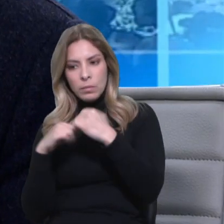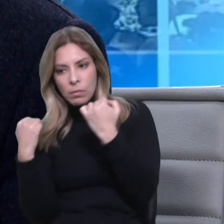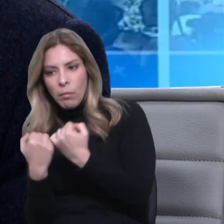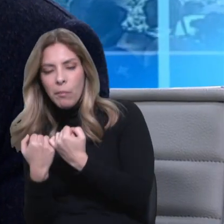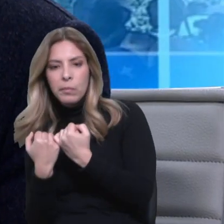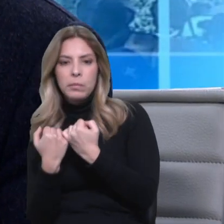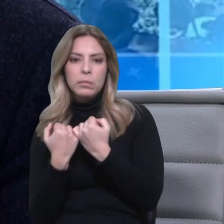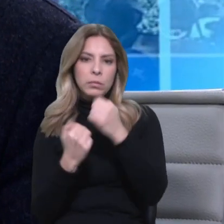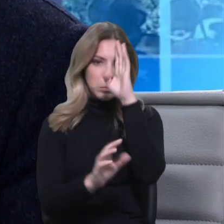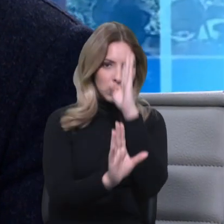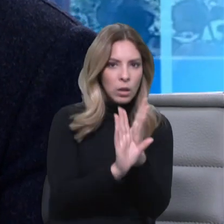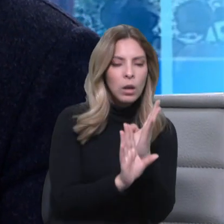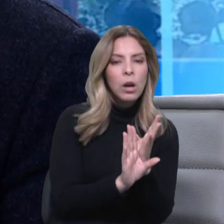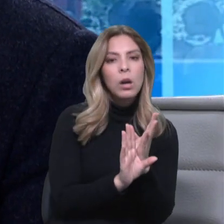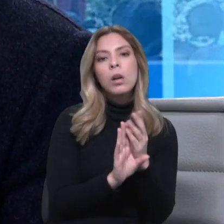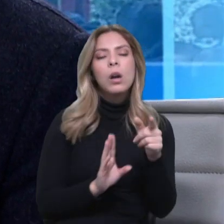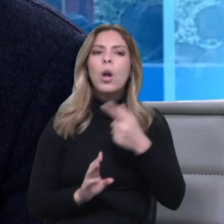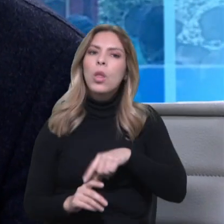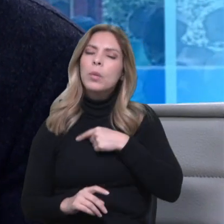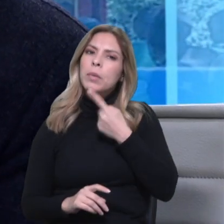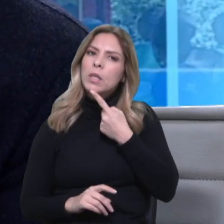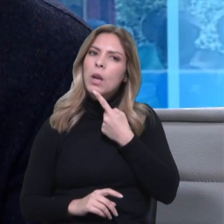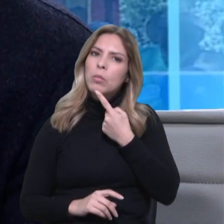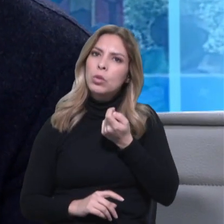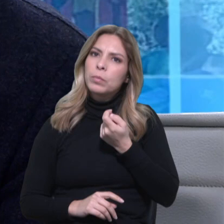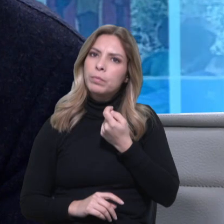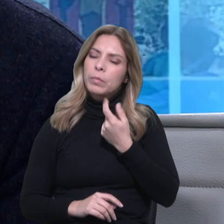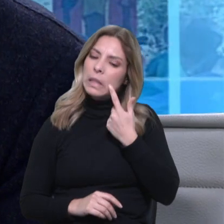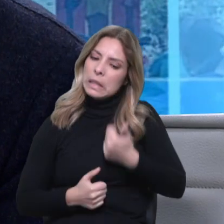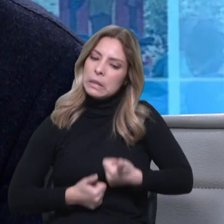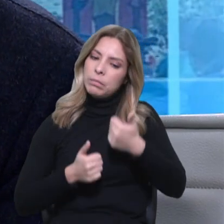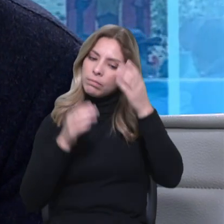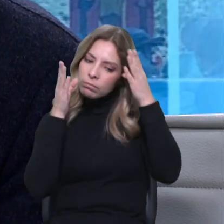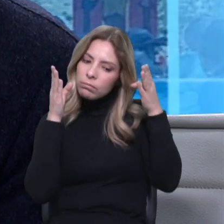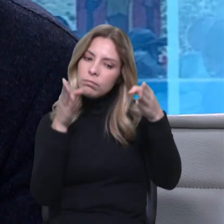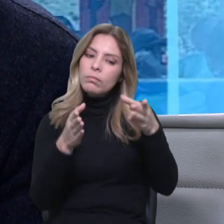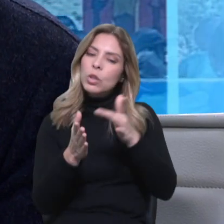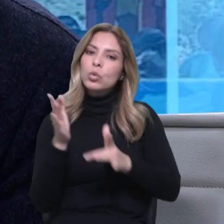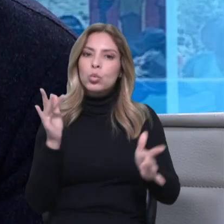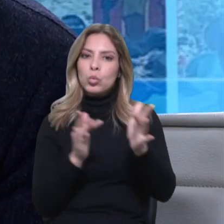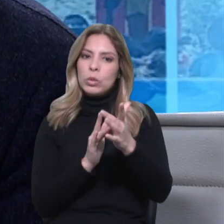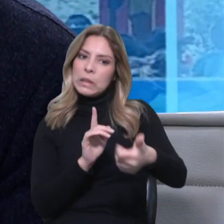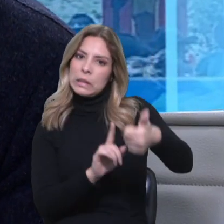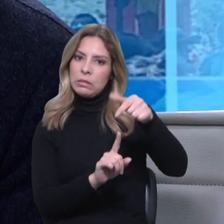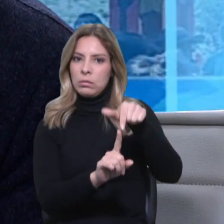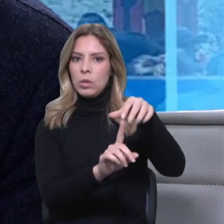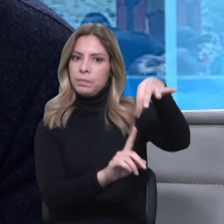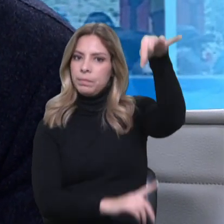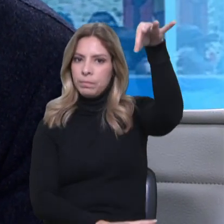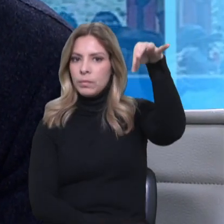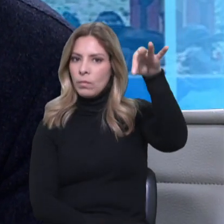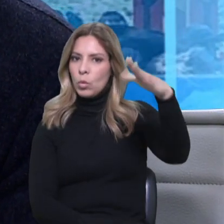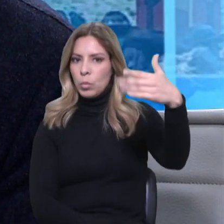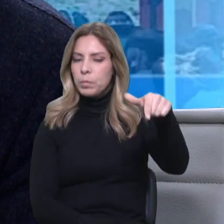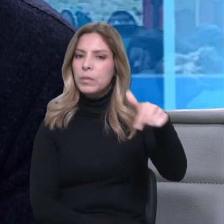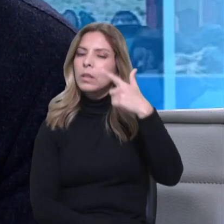psicológico, e nós percebemos que, de facto, a nossa centralidade em Jesus Cristo permite, de facto, depois não valorizar